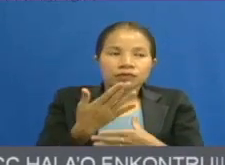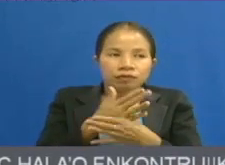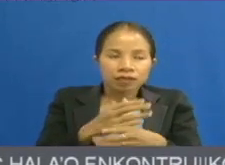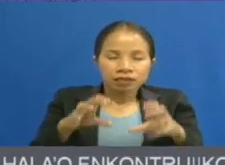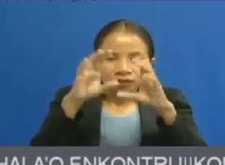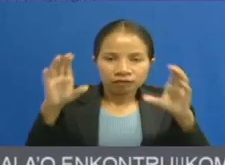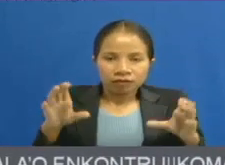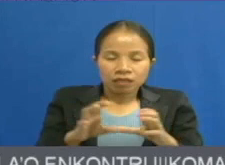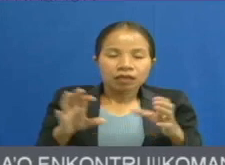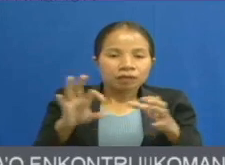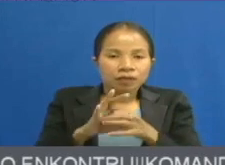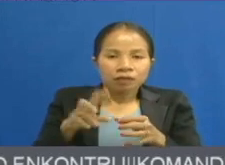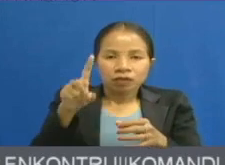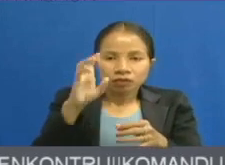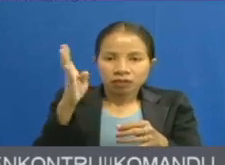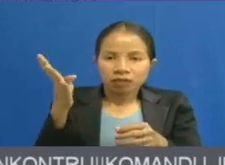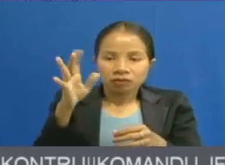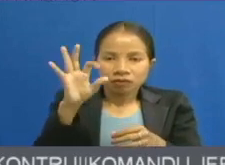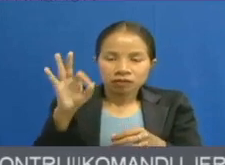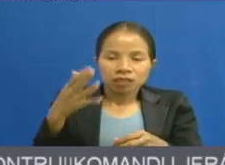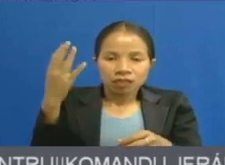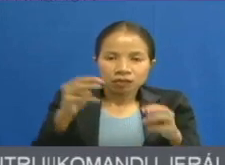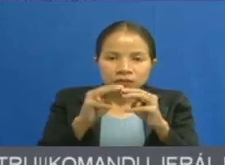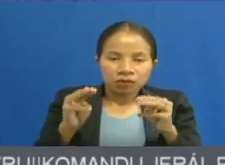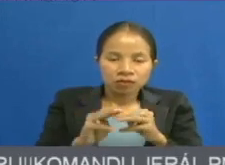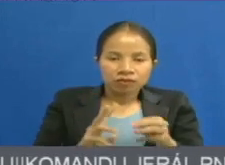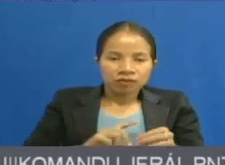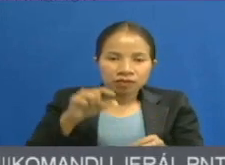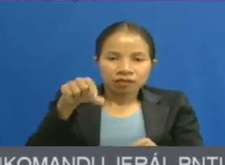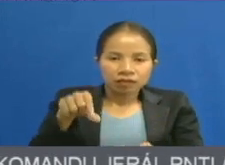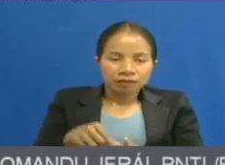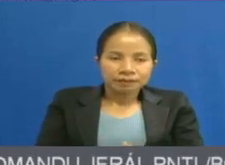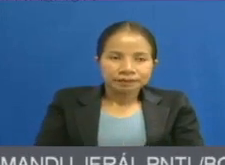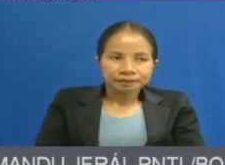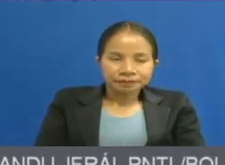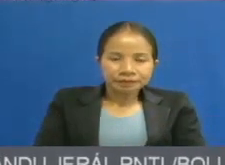distribuição certificado ba membro atu sidahat nul resen sia iha municipio Vikeke.